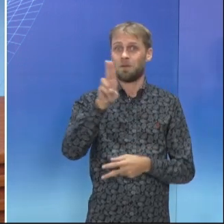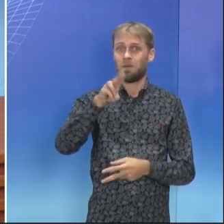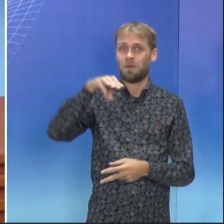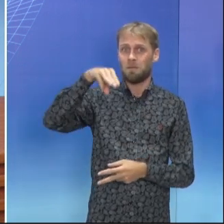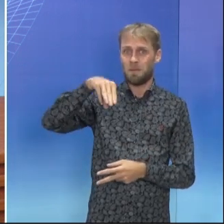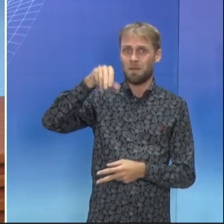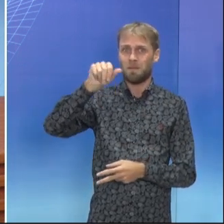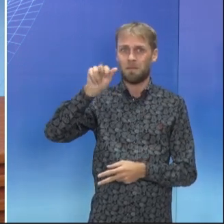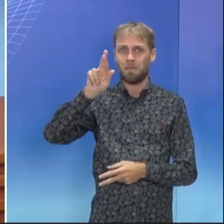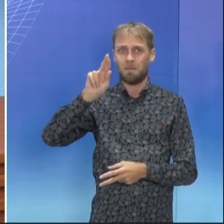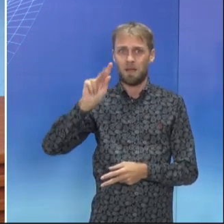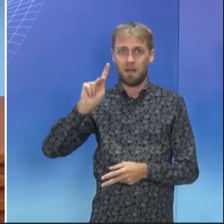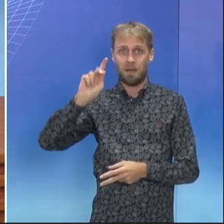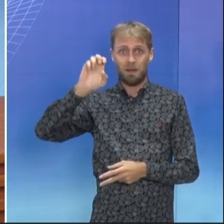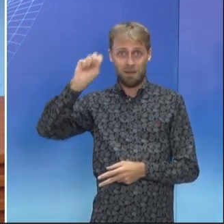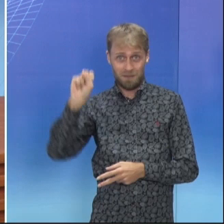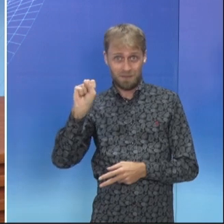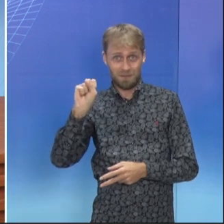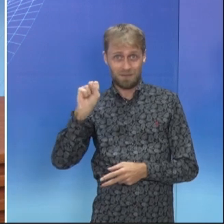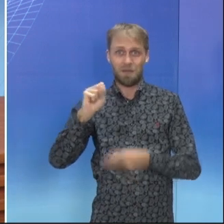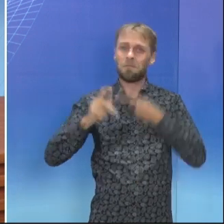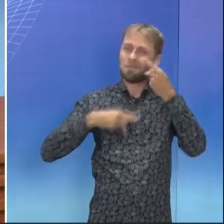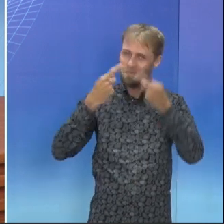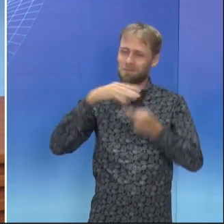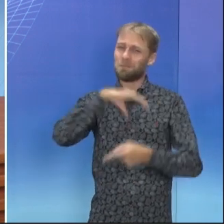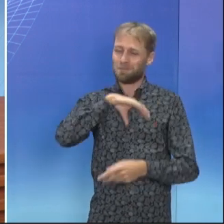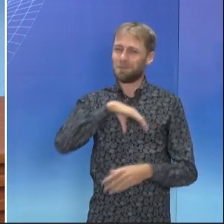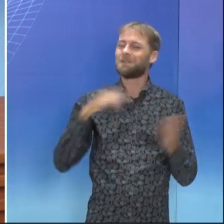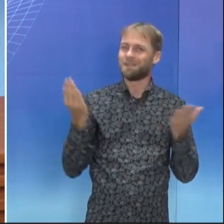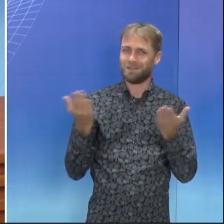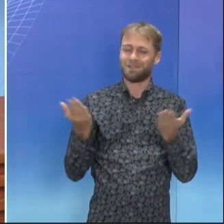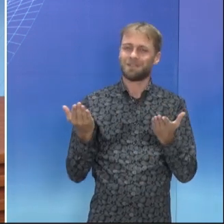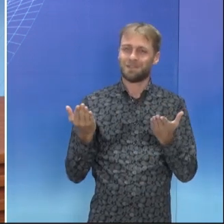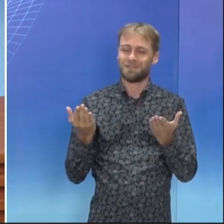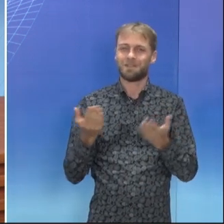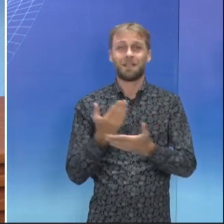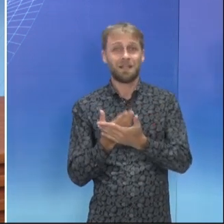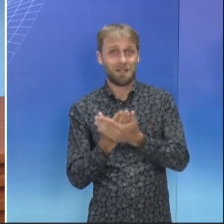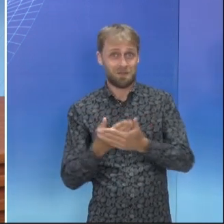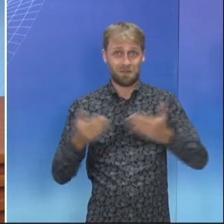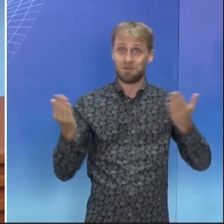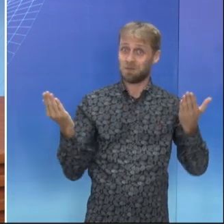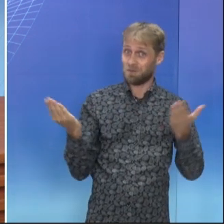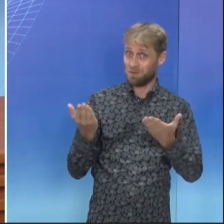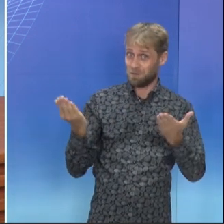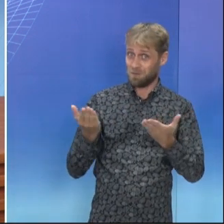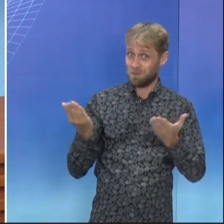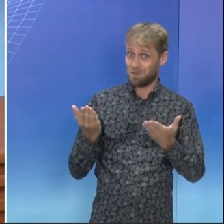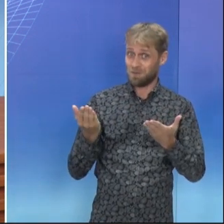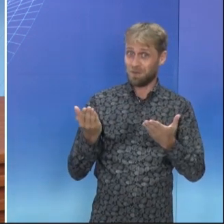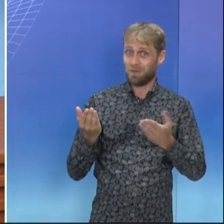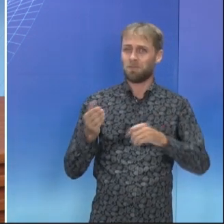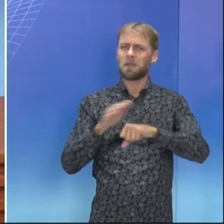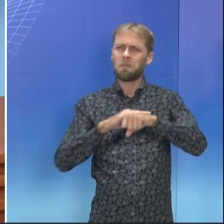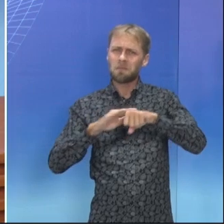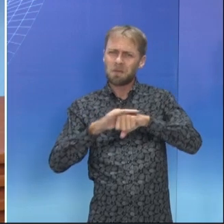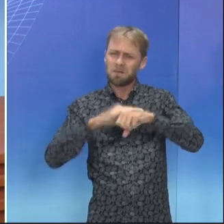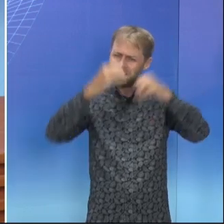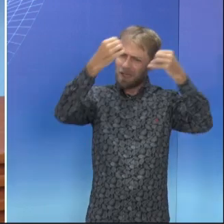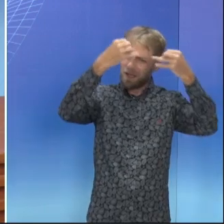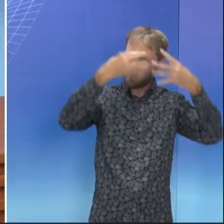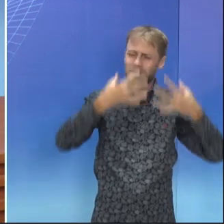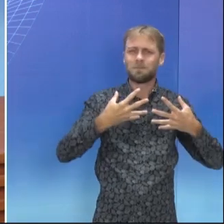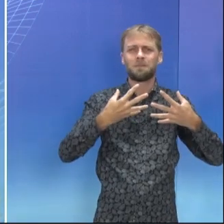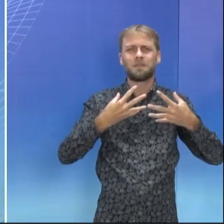Marques e a partir de agora vamos falar um pouquinho em português, tá bom? Então, a aula de hoje, gente, a gente vai conversar um pouco